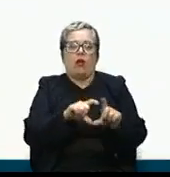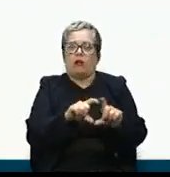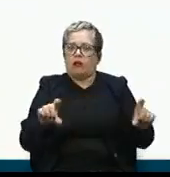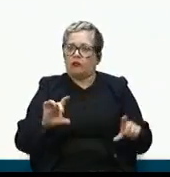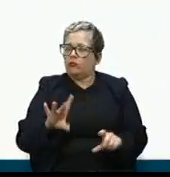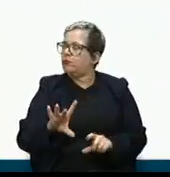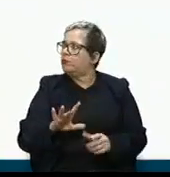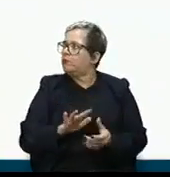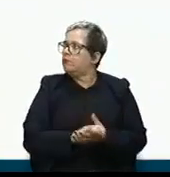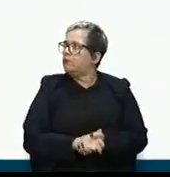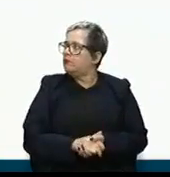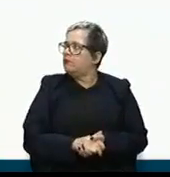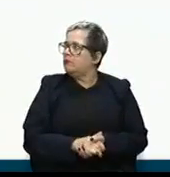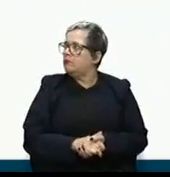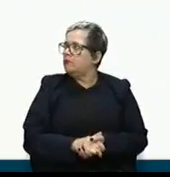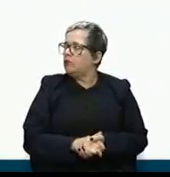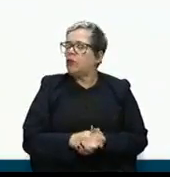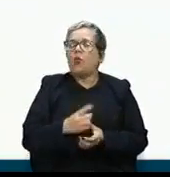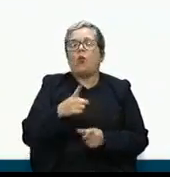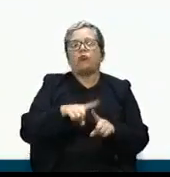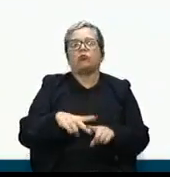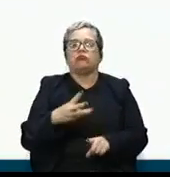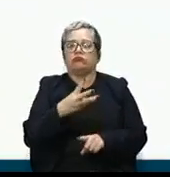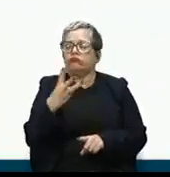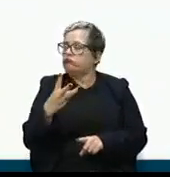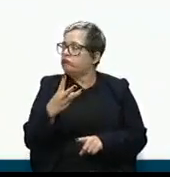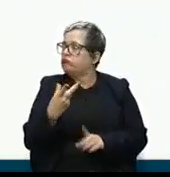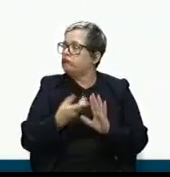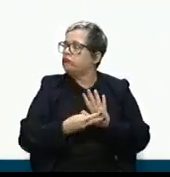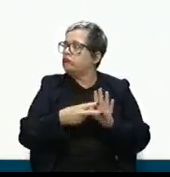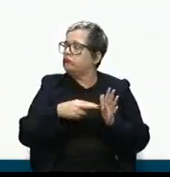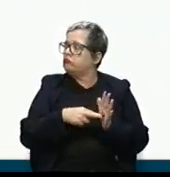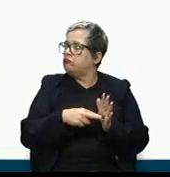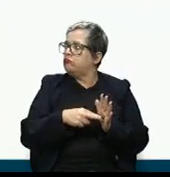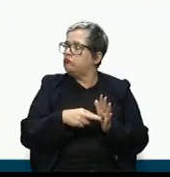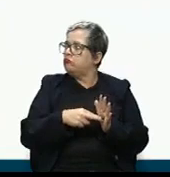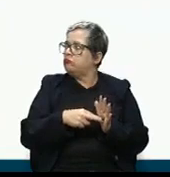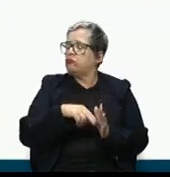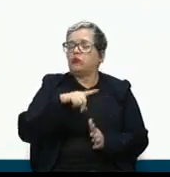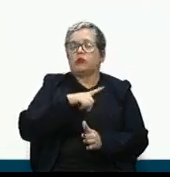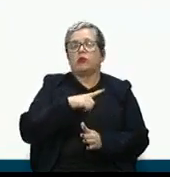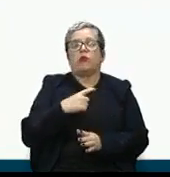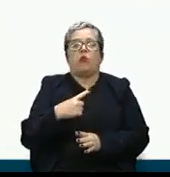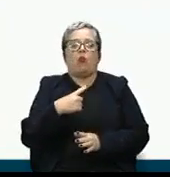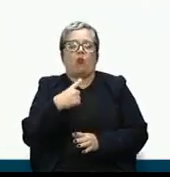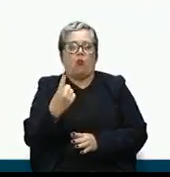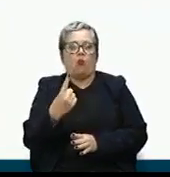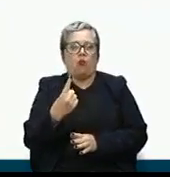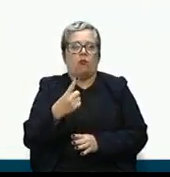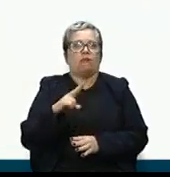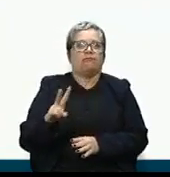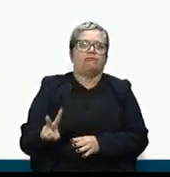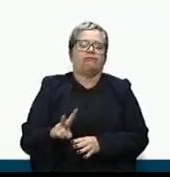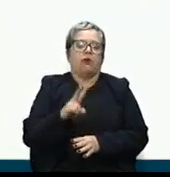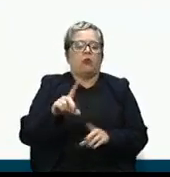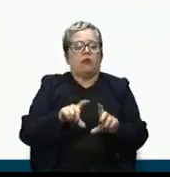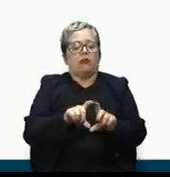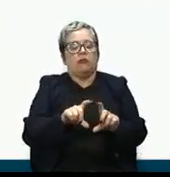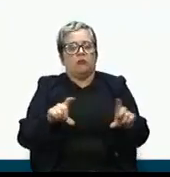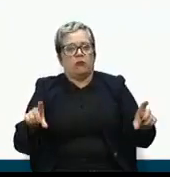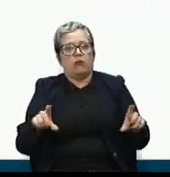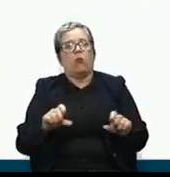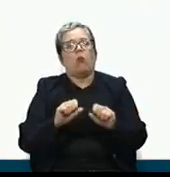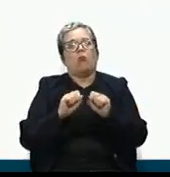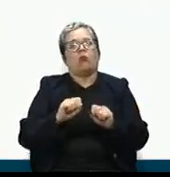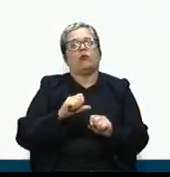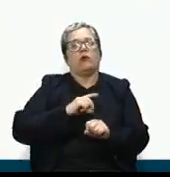linha. Então, ó, 1 por 3. O que significa isso? Eu vou ter apenas um no valor da linha e eu